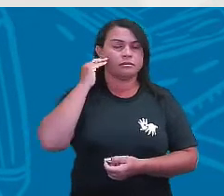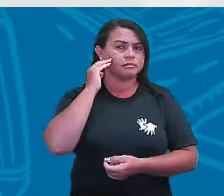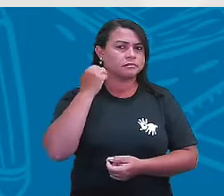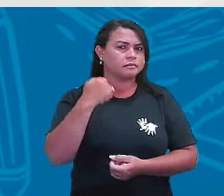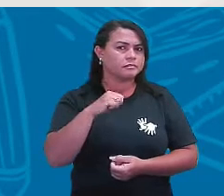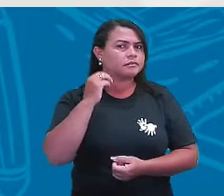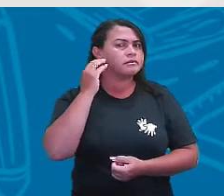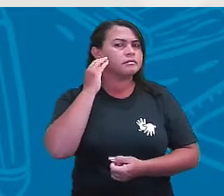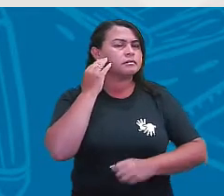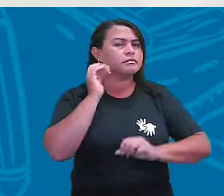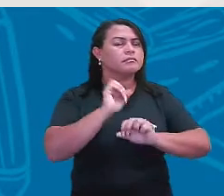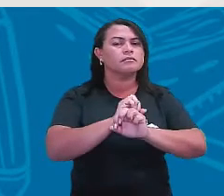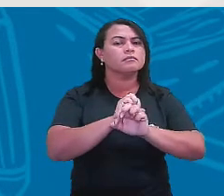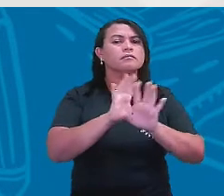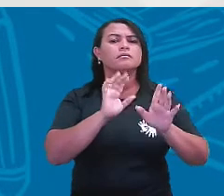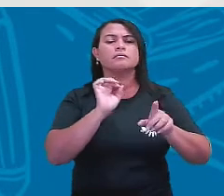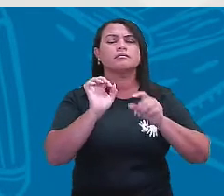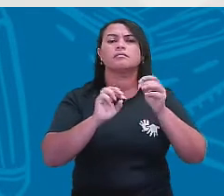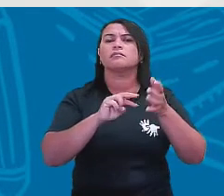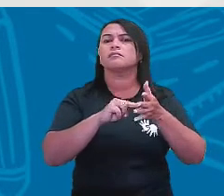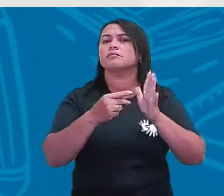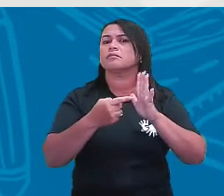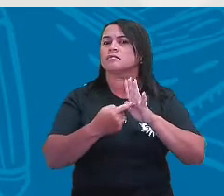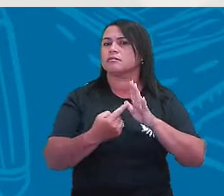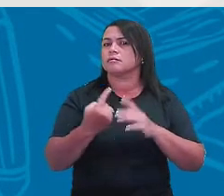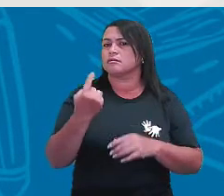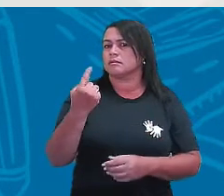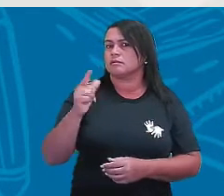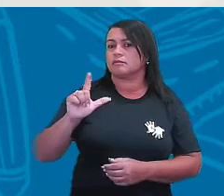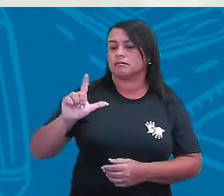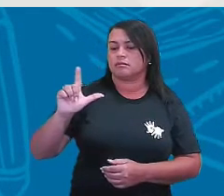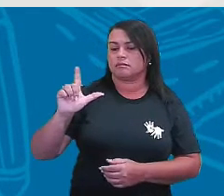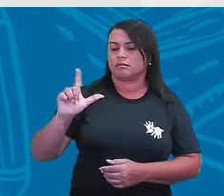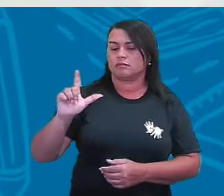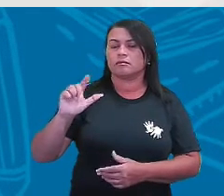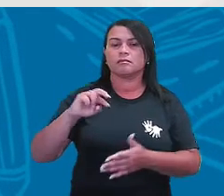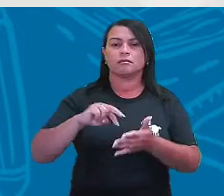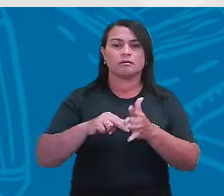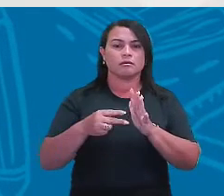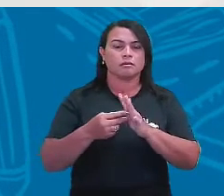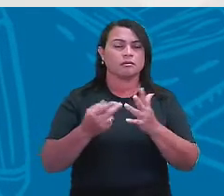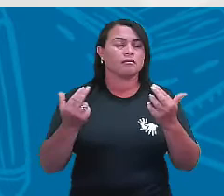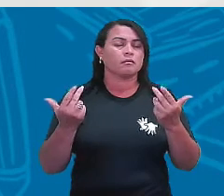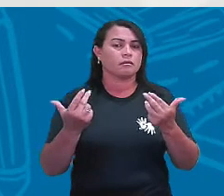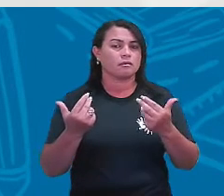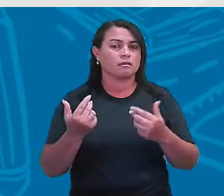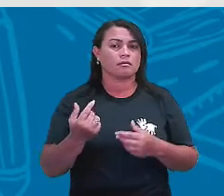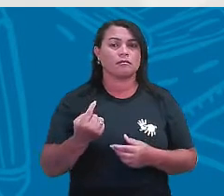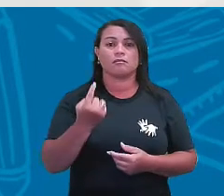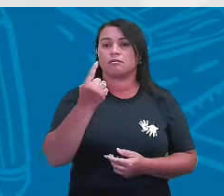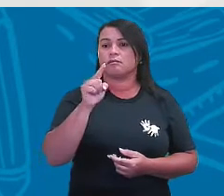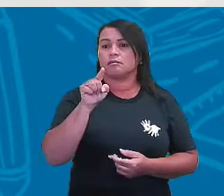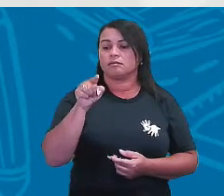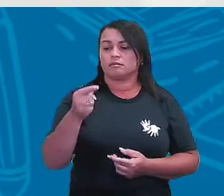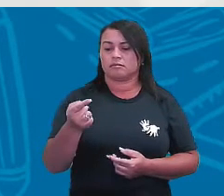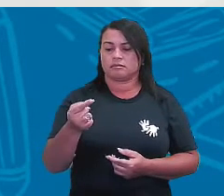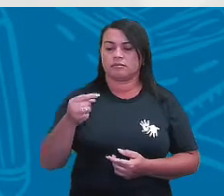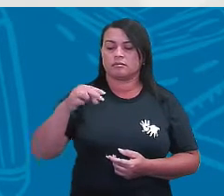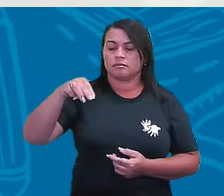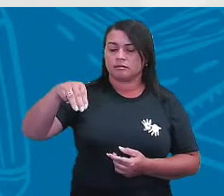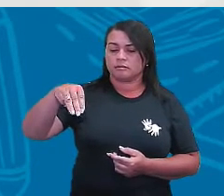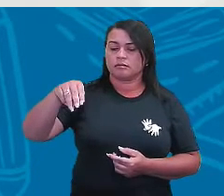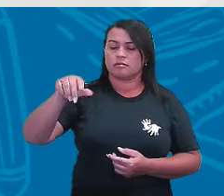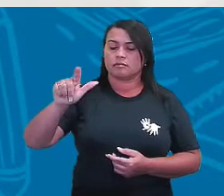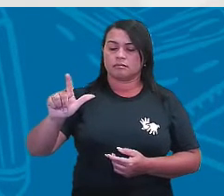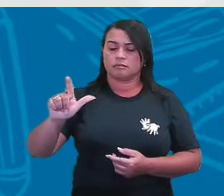entender que 1 litro ele é igual a 1000 mililitros, tá?